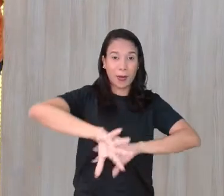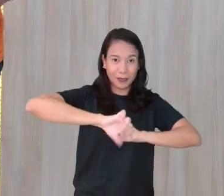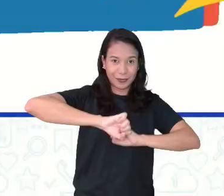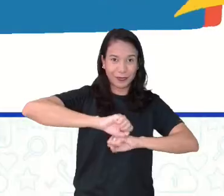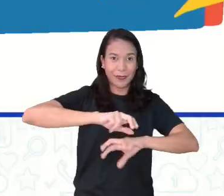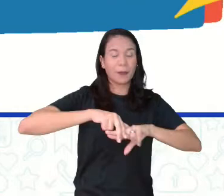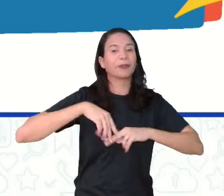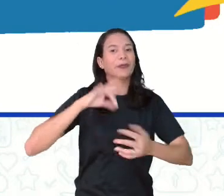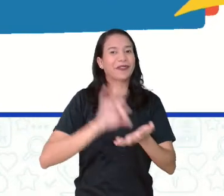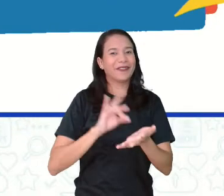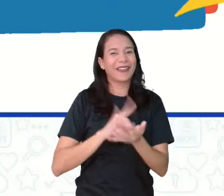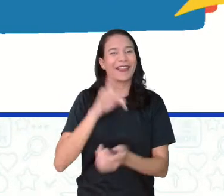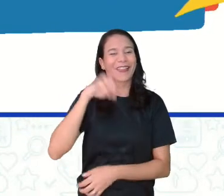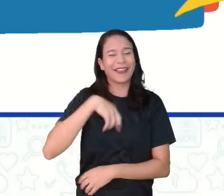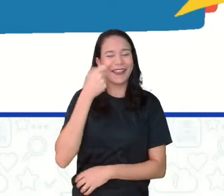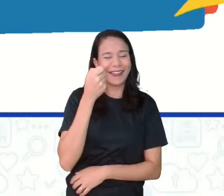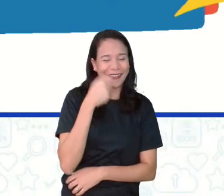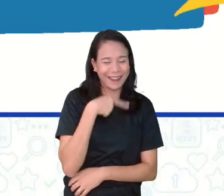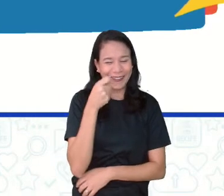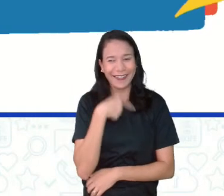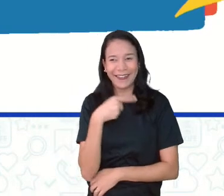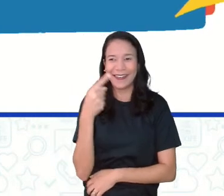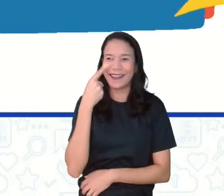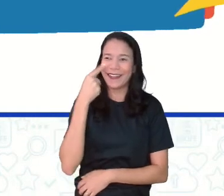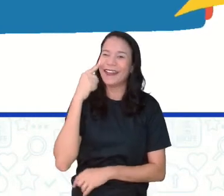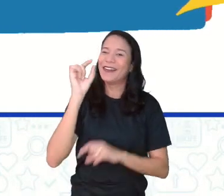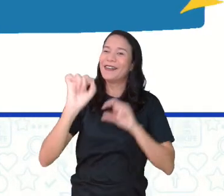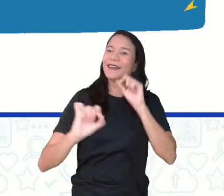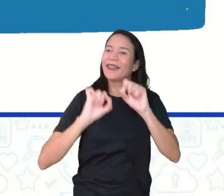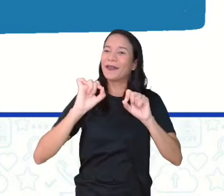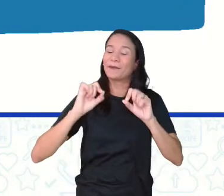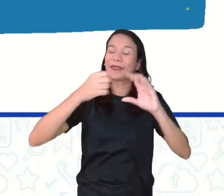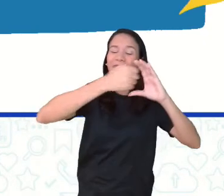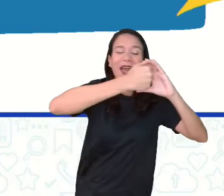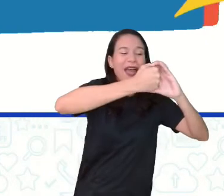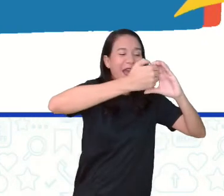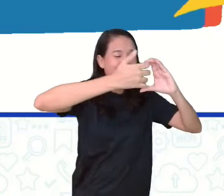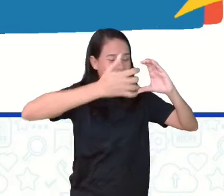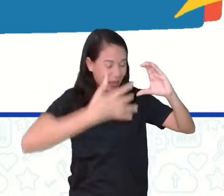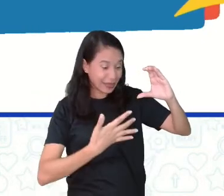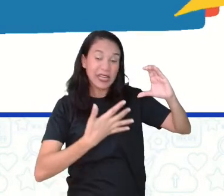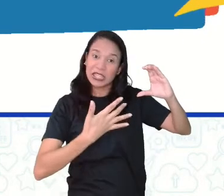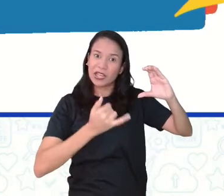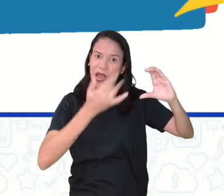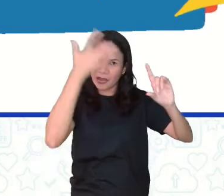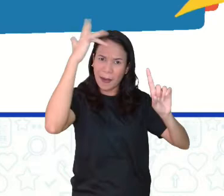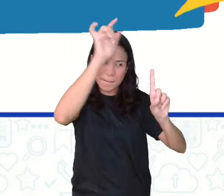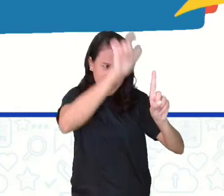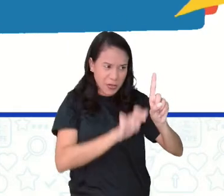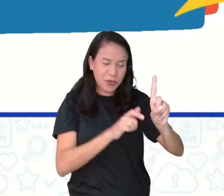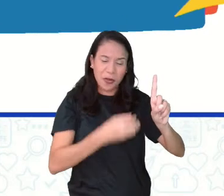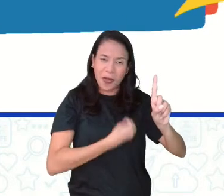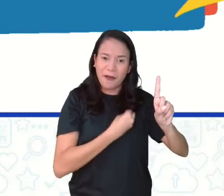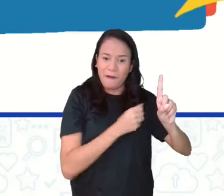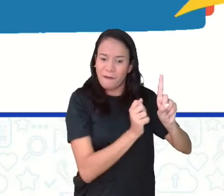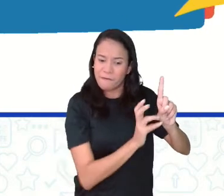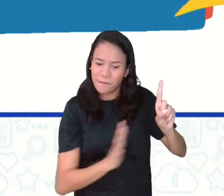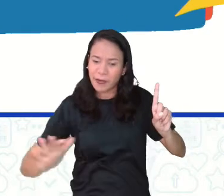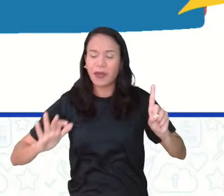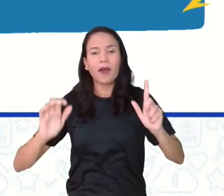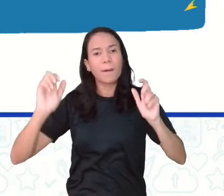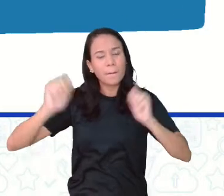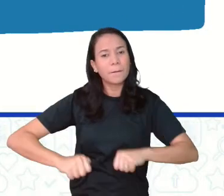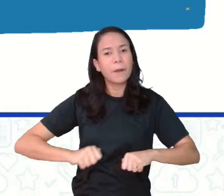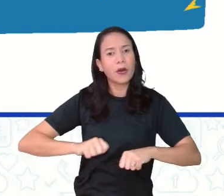vão ver algo bem engraçado também. Olha o que Lamarck disse, que uma característica que o indivíduo adquire durante a vida pode